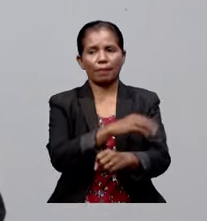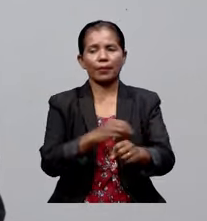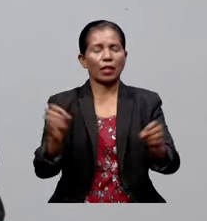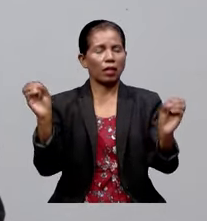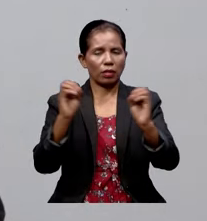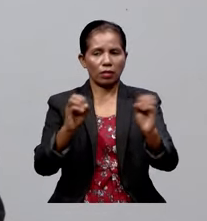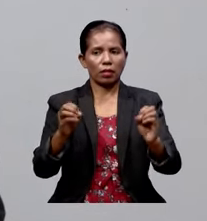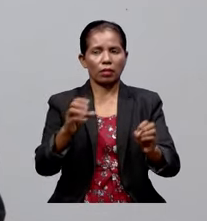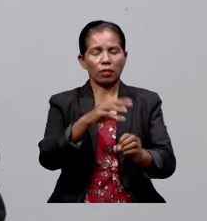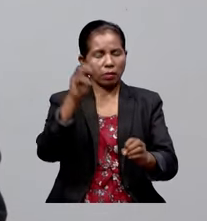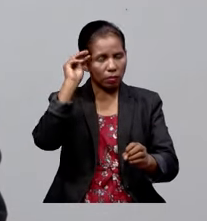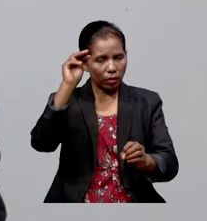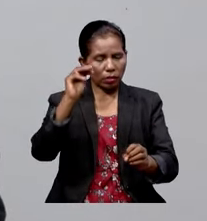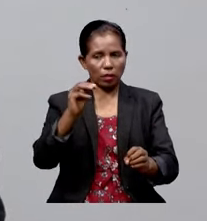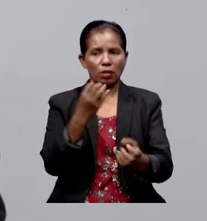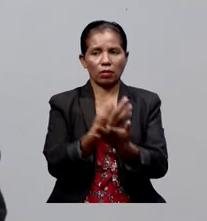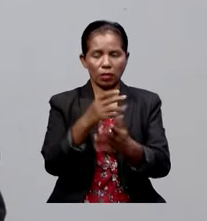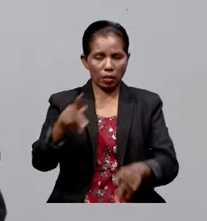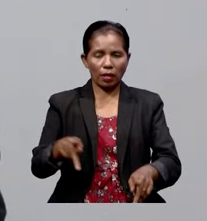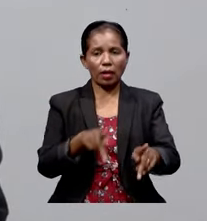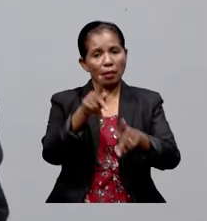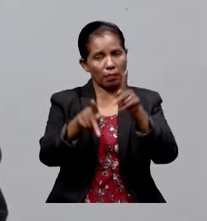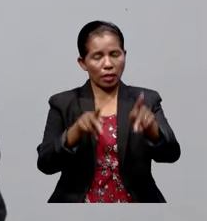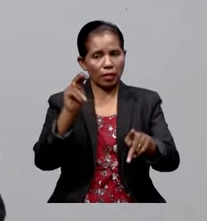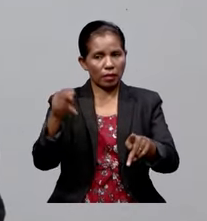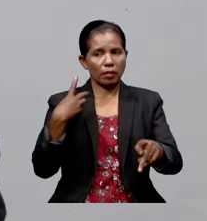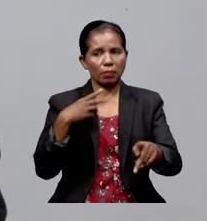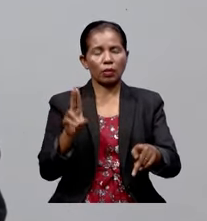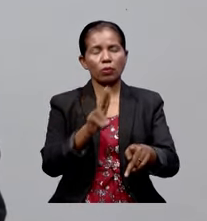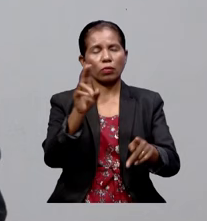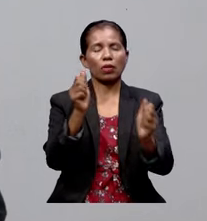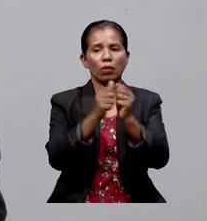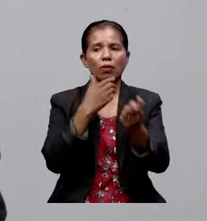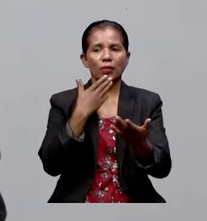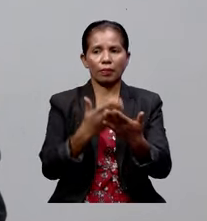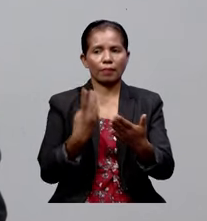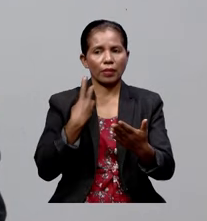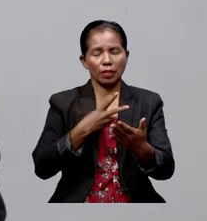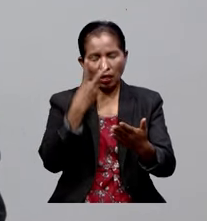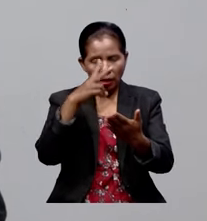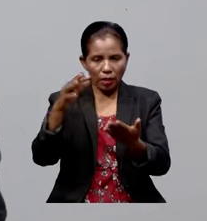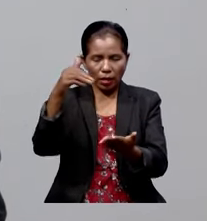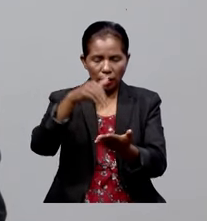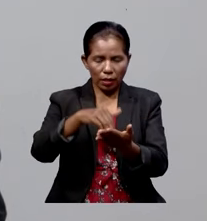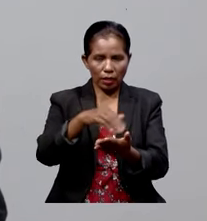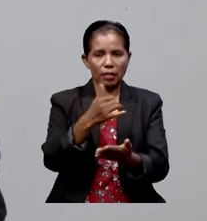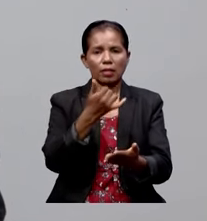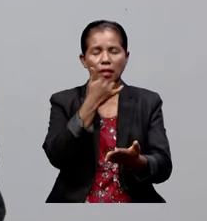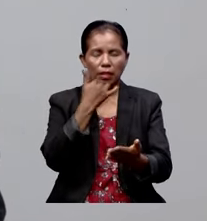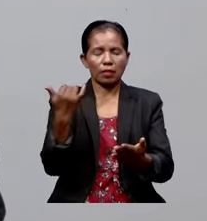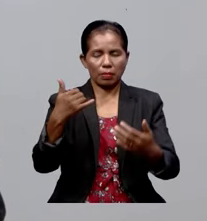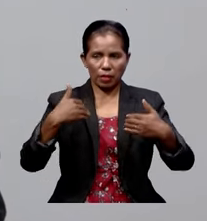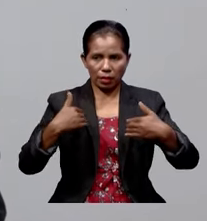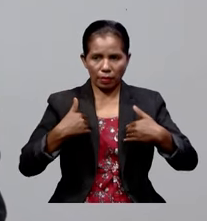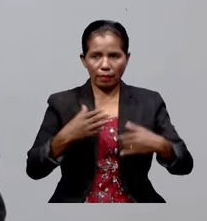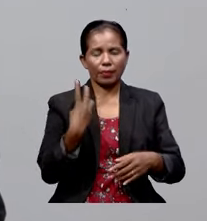Laos, parte do Ministério, mas bem, o São Povo, e então, e ter precisa zero rodia. O nema ite verifica fatura sin bema iha. Por